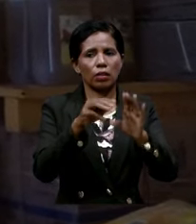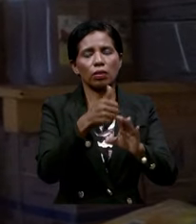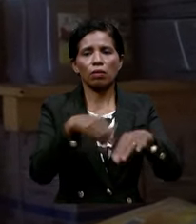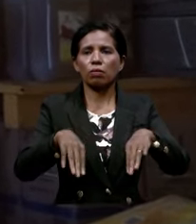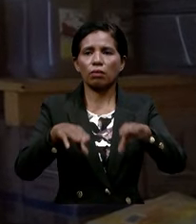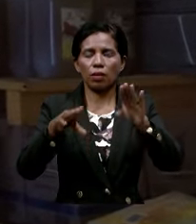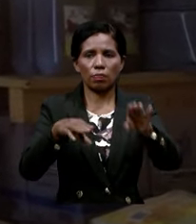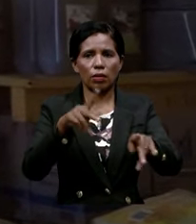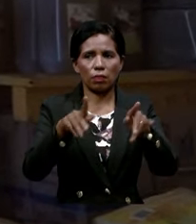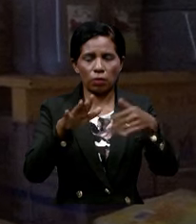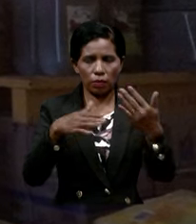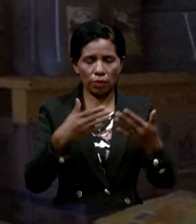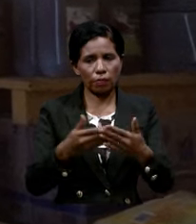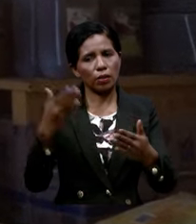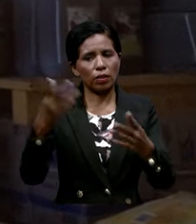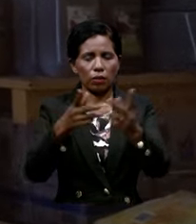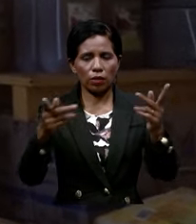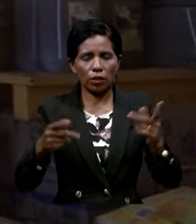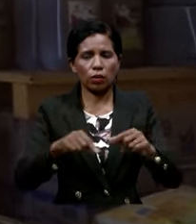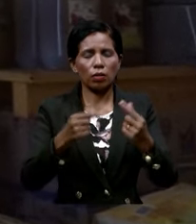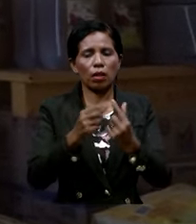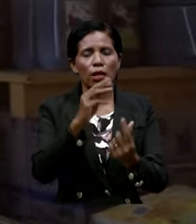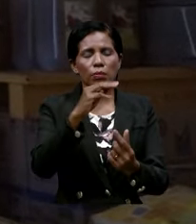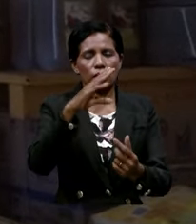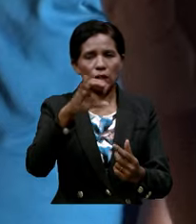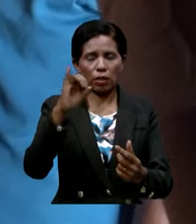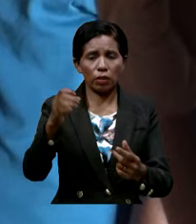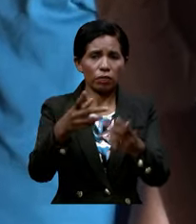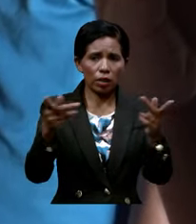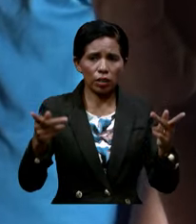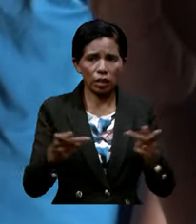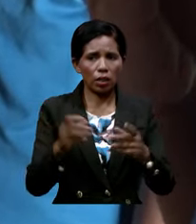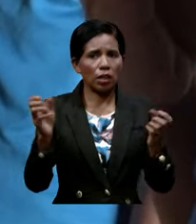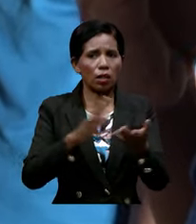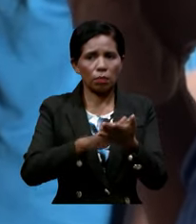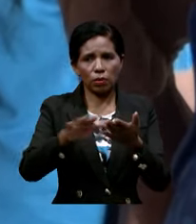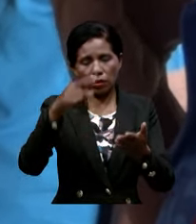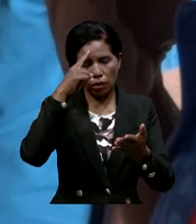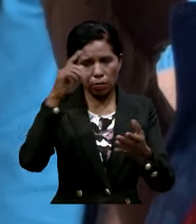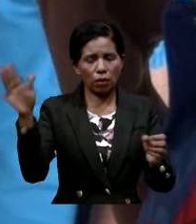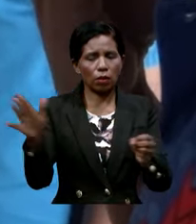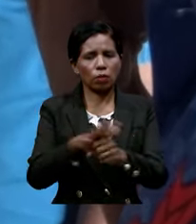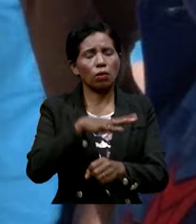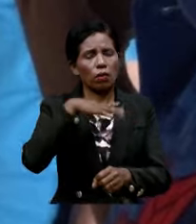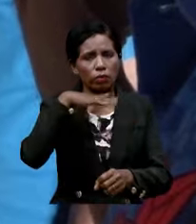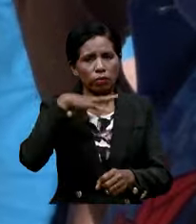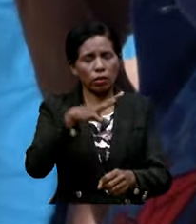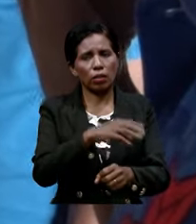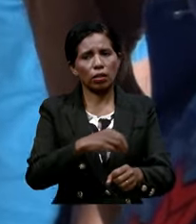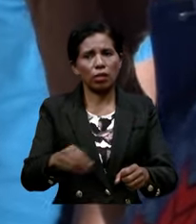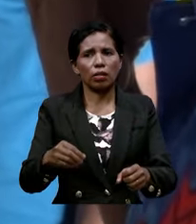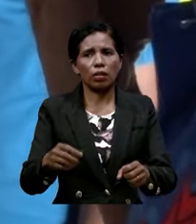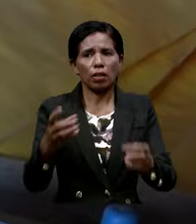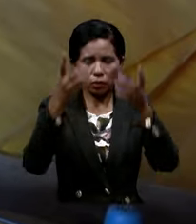ba consumidor sira. E a inspeção, né, equipa MCI detecta armazém, né, la higiene tambana kun ho rairahun. No labadain,